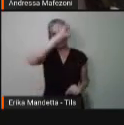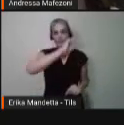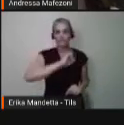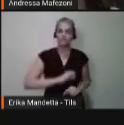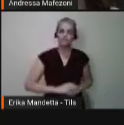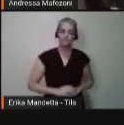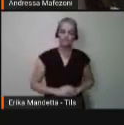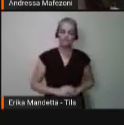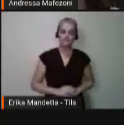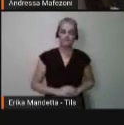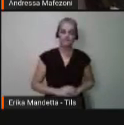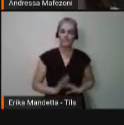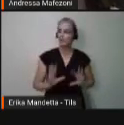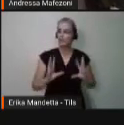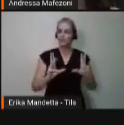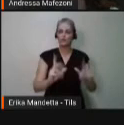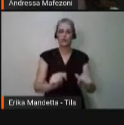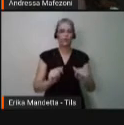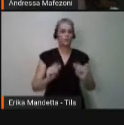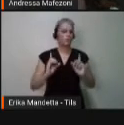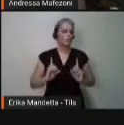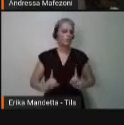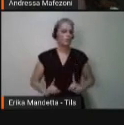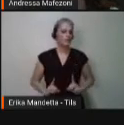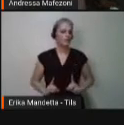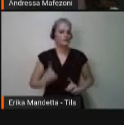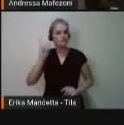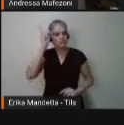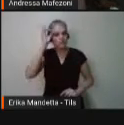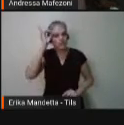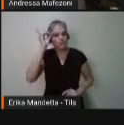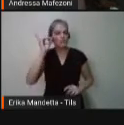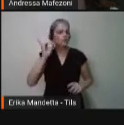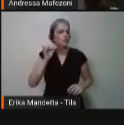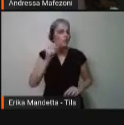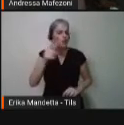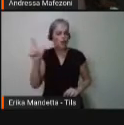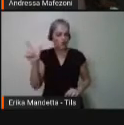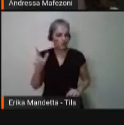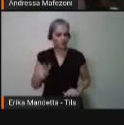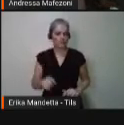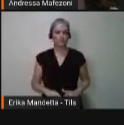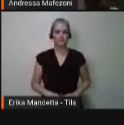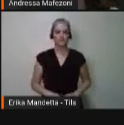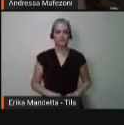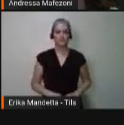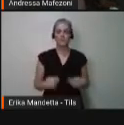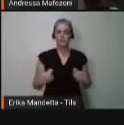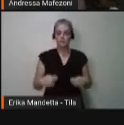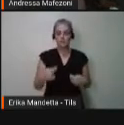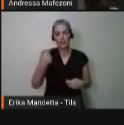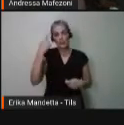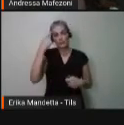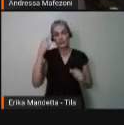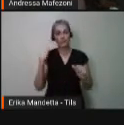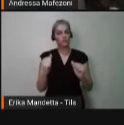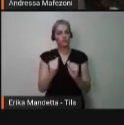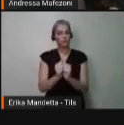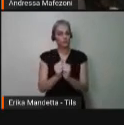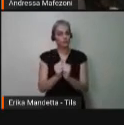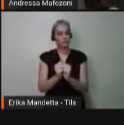intelectual, enfim, todas as deficiências que estão ali em suas salas de aula. Então, eles pensam muito de forma